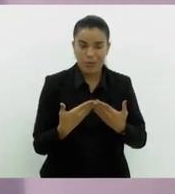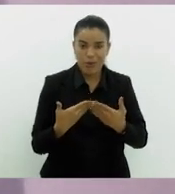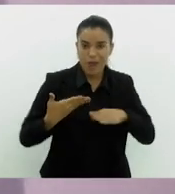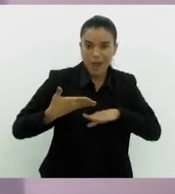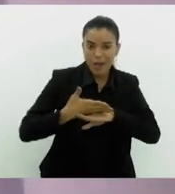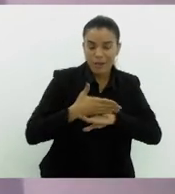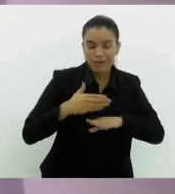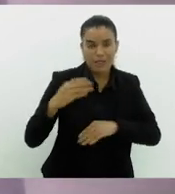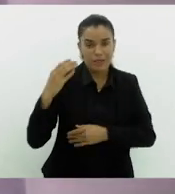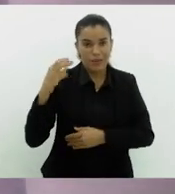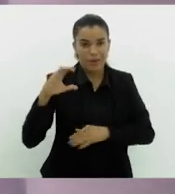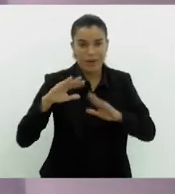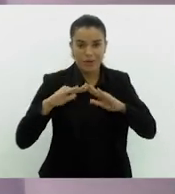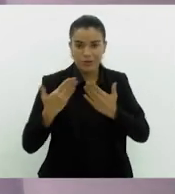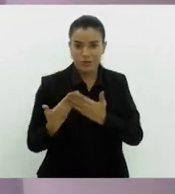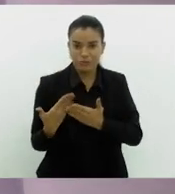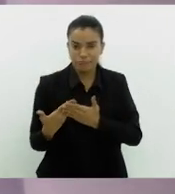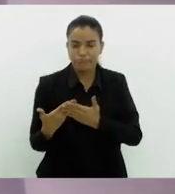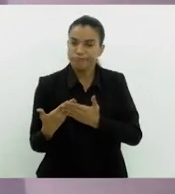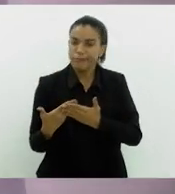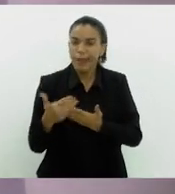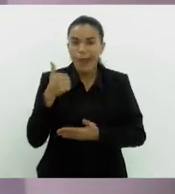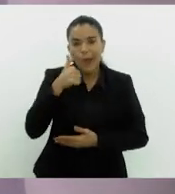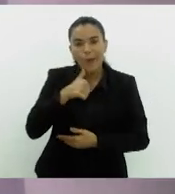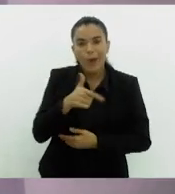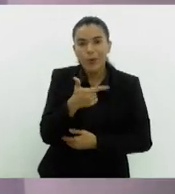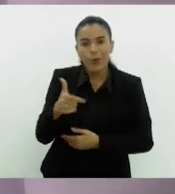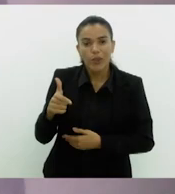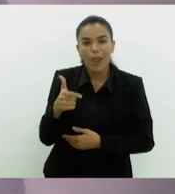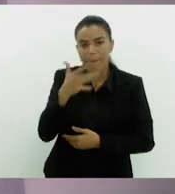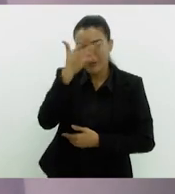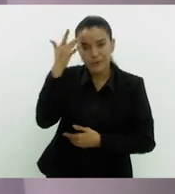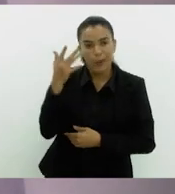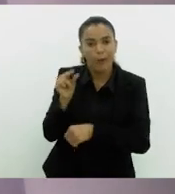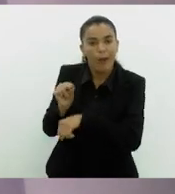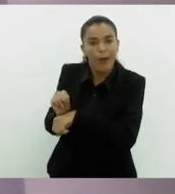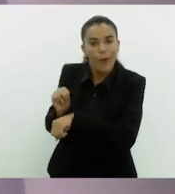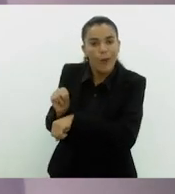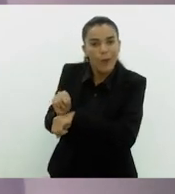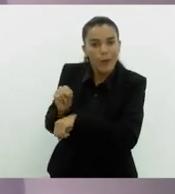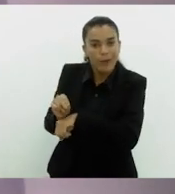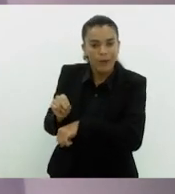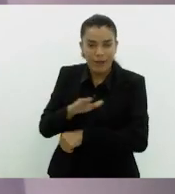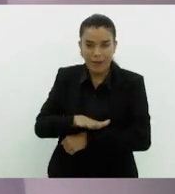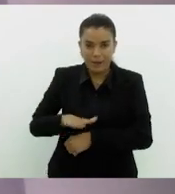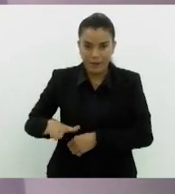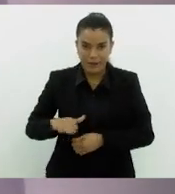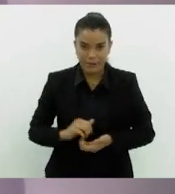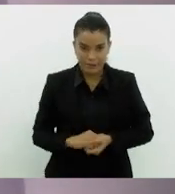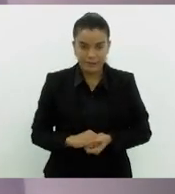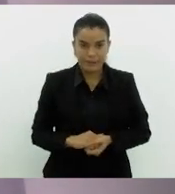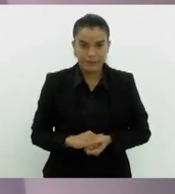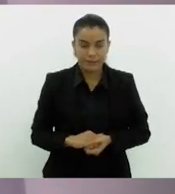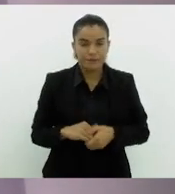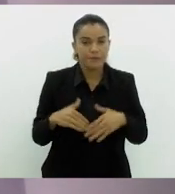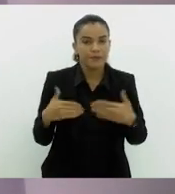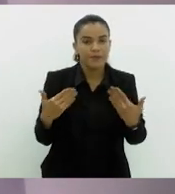e essa mulher ficou sem com quem deixar, né, essa criança.